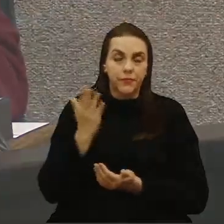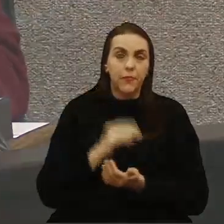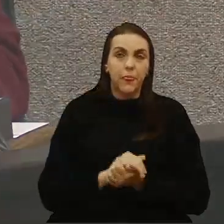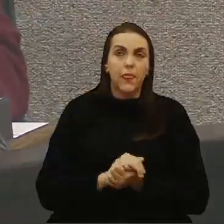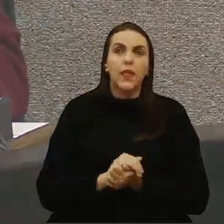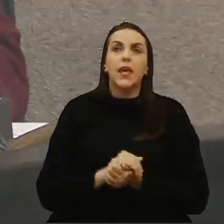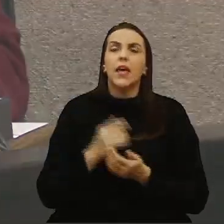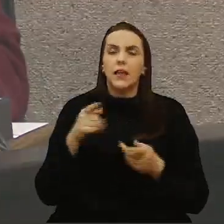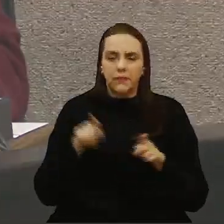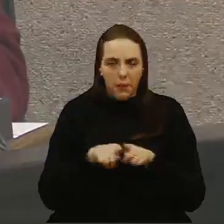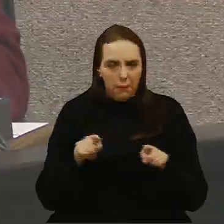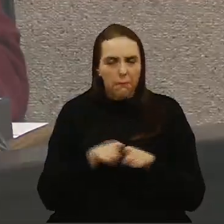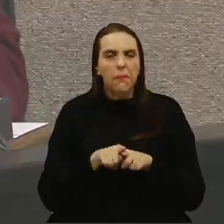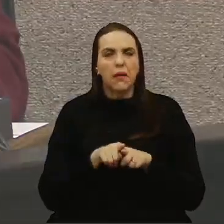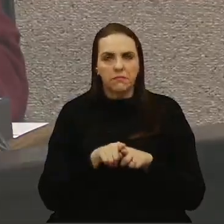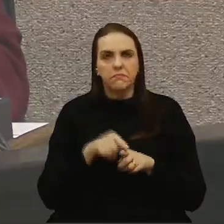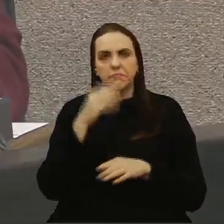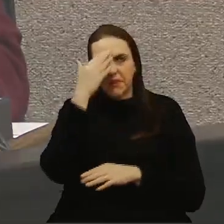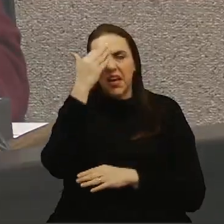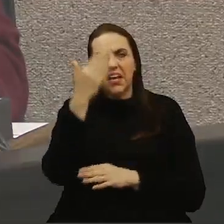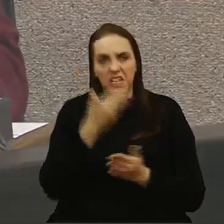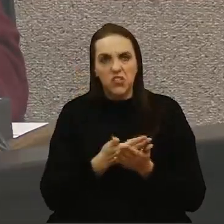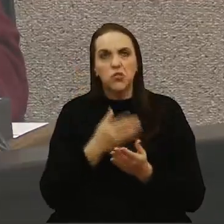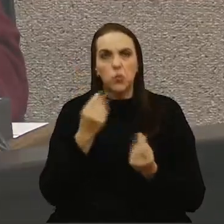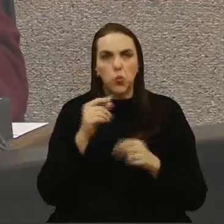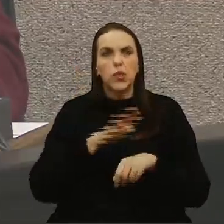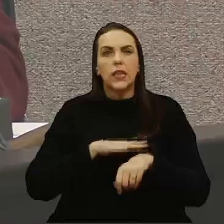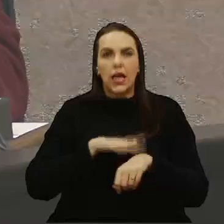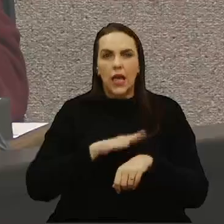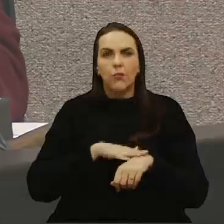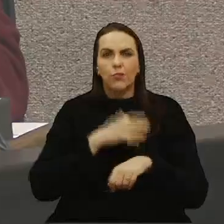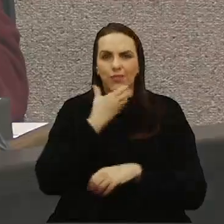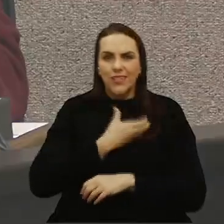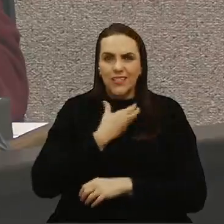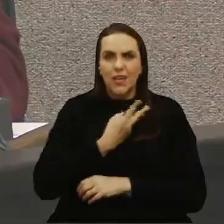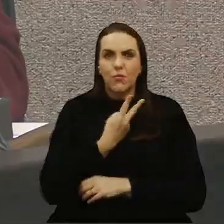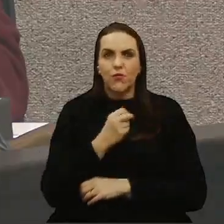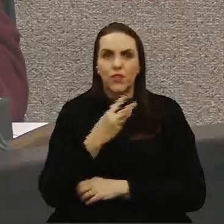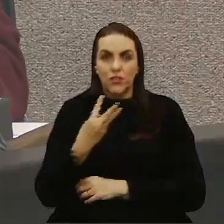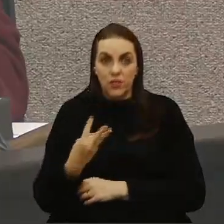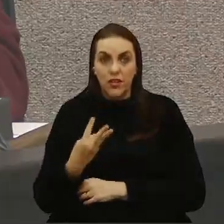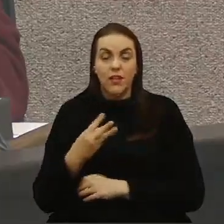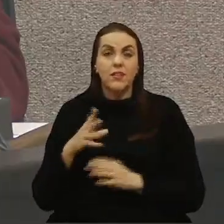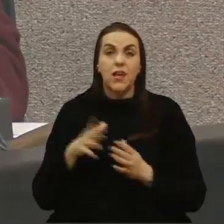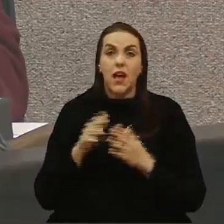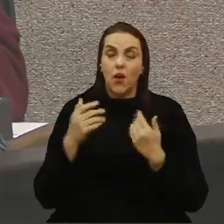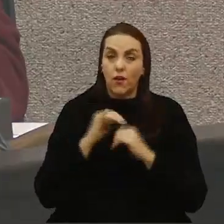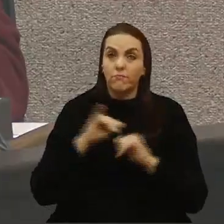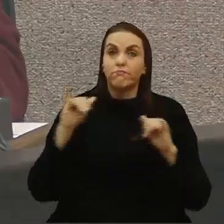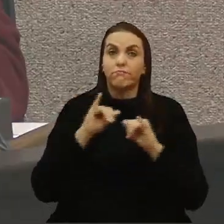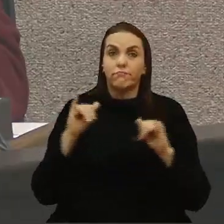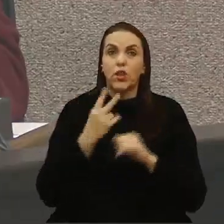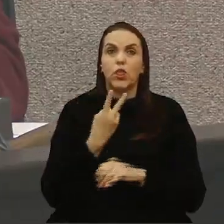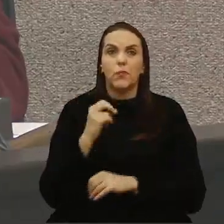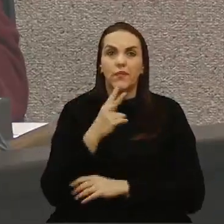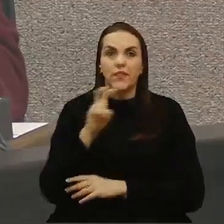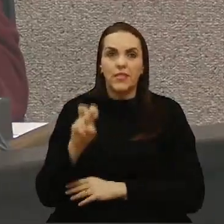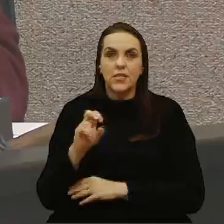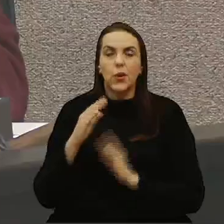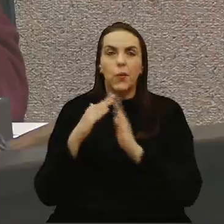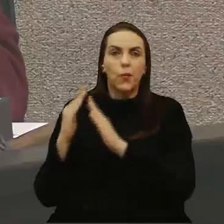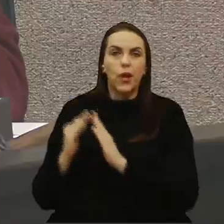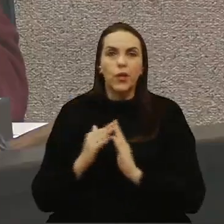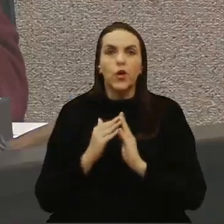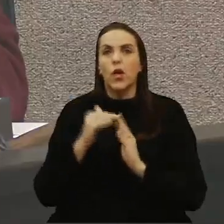acredito também que é muito tempo, né? Dezembro de 23, para esperar uma manifestação que aconteceu esse ano, em 2025, dos moradores, não